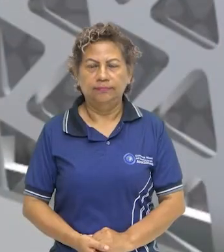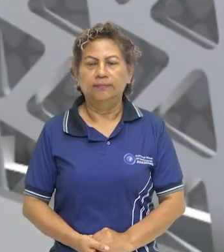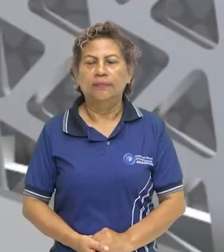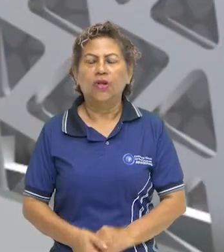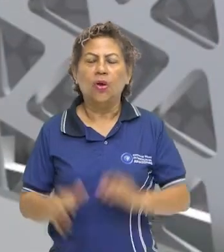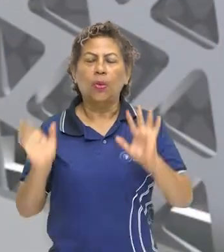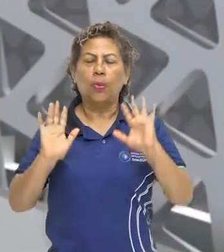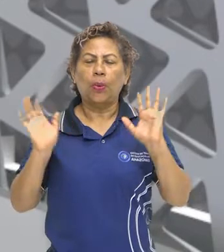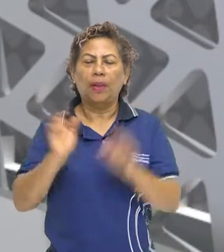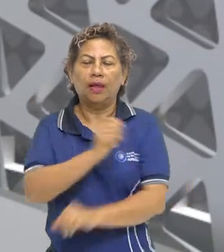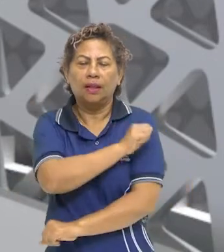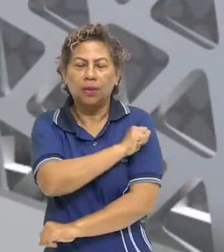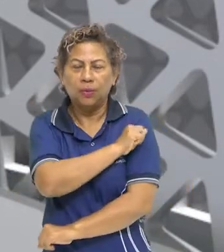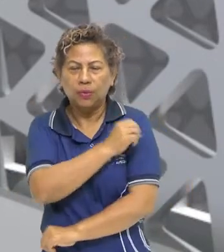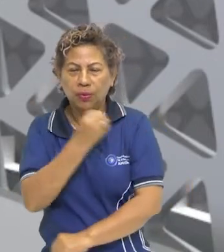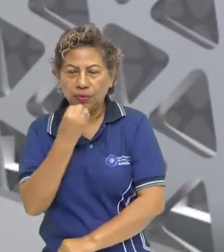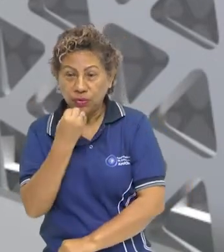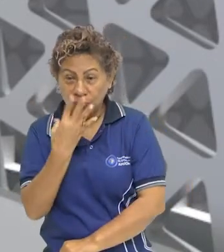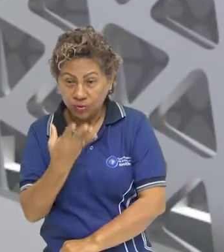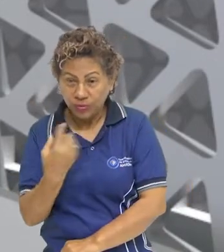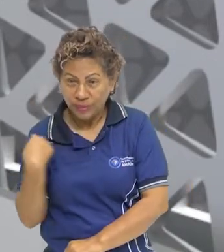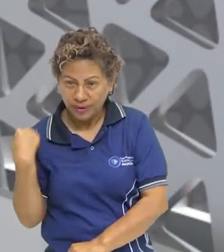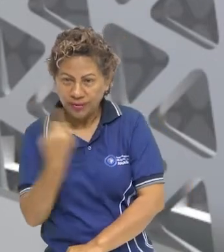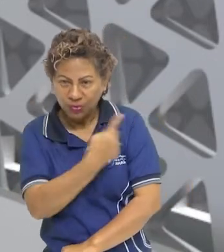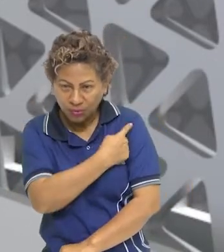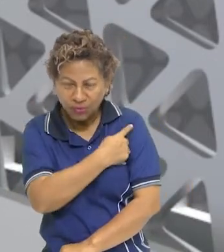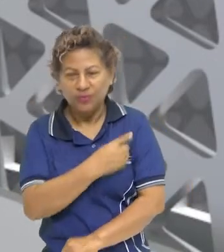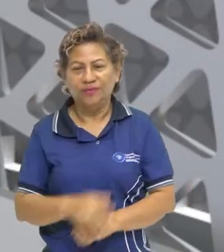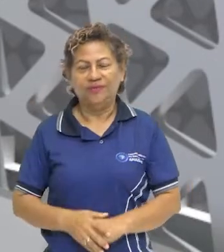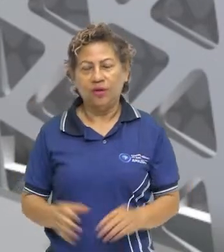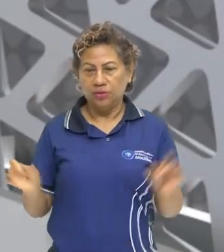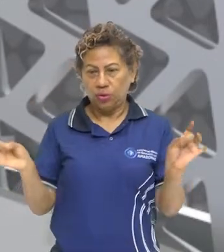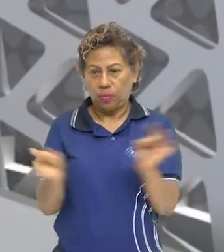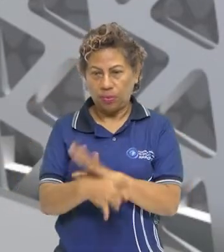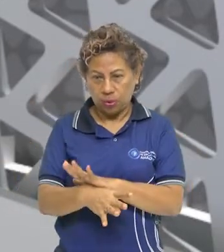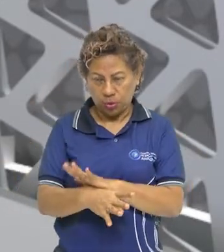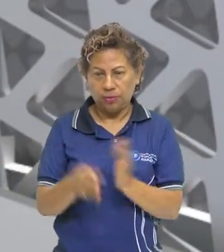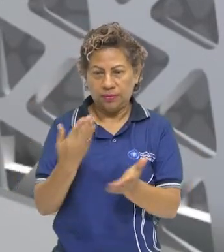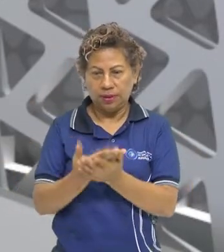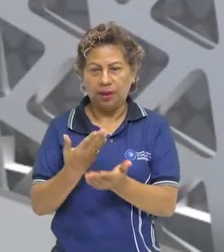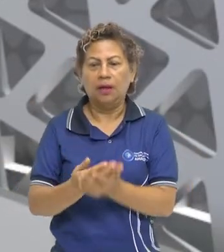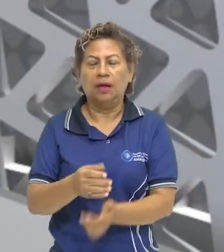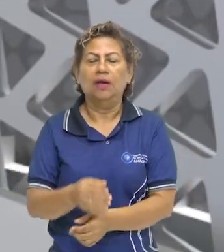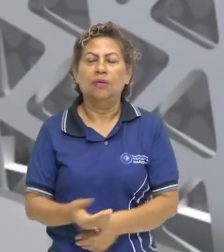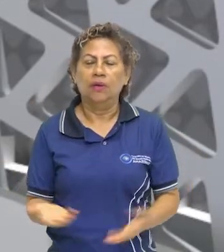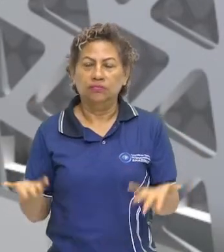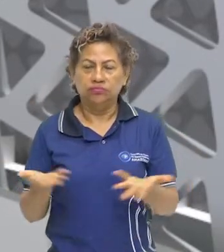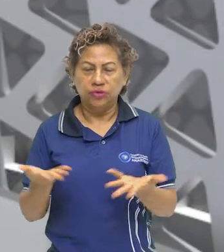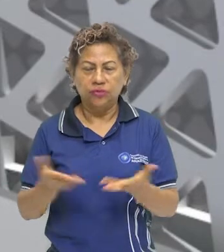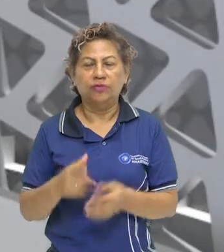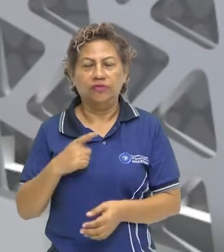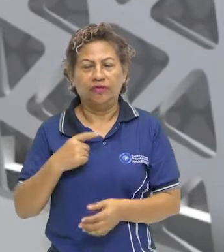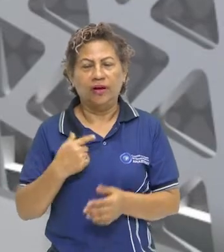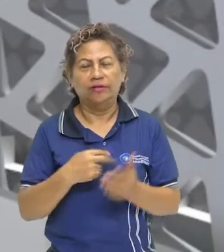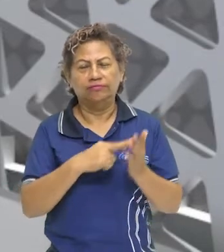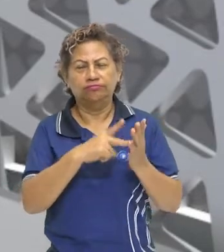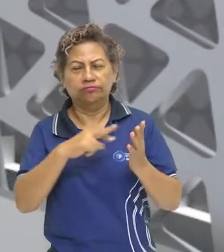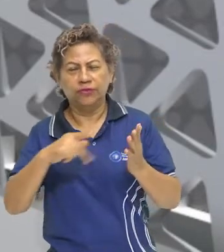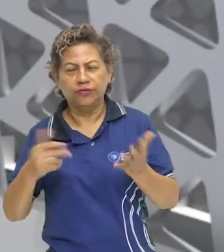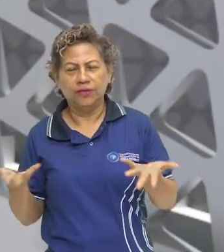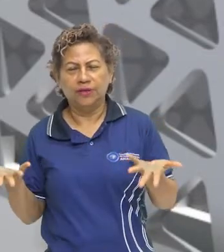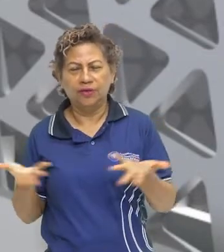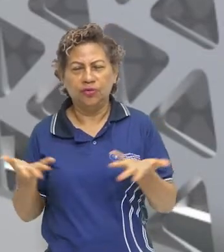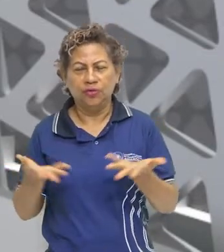Olá pessoal, tudo bem com vocês? Vocês preparados para a nossa aula hoje? Tem muita novidade para vocês. Vamos lá então